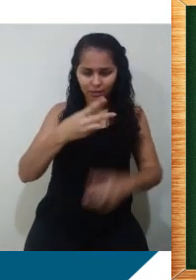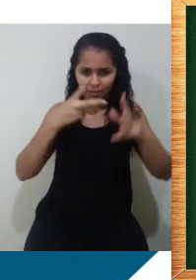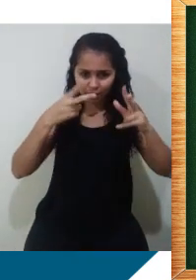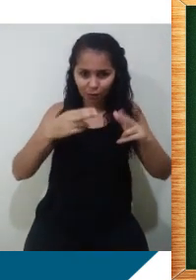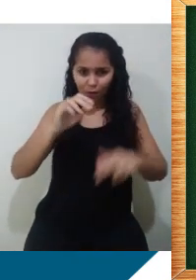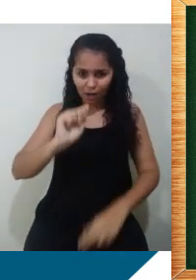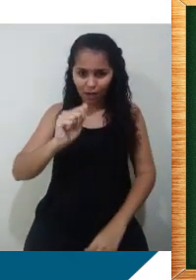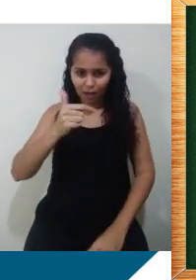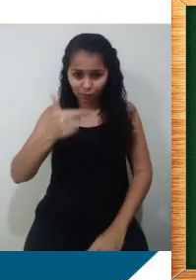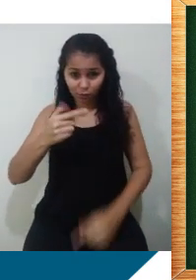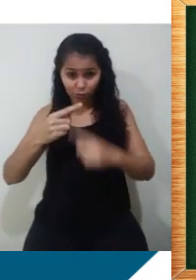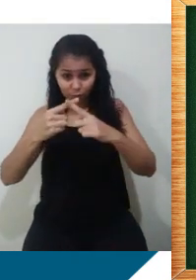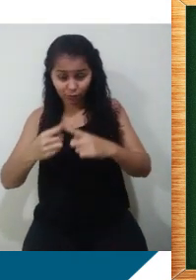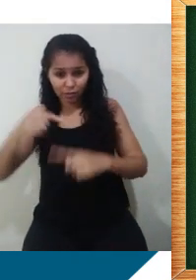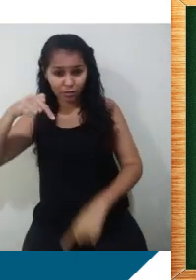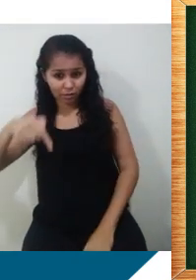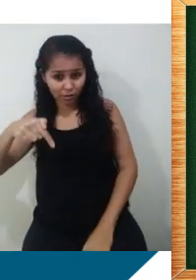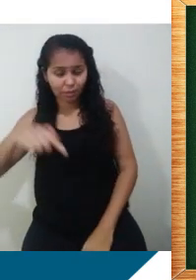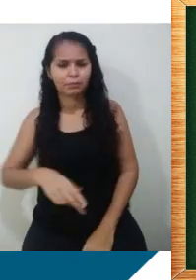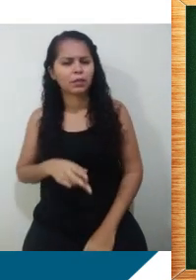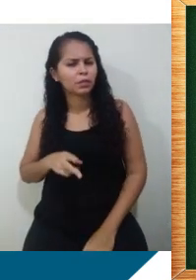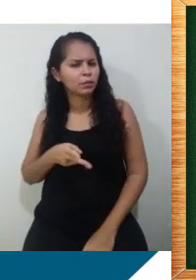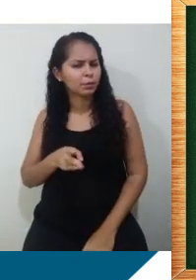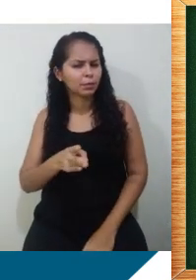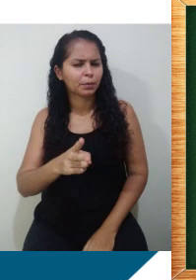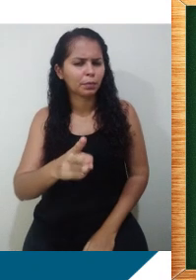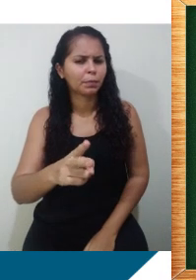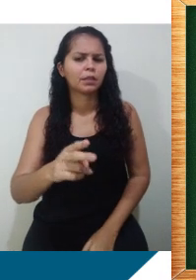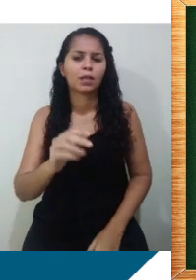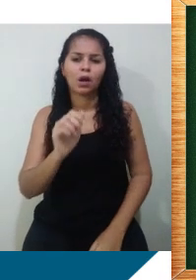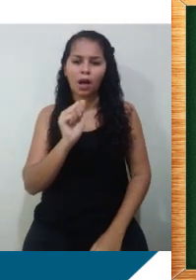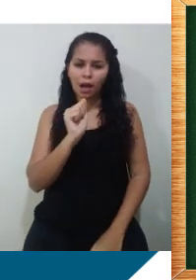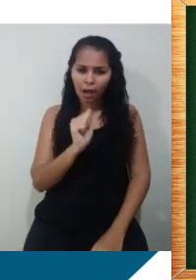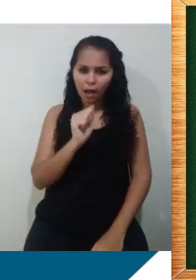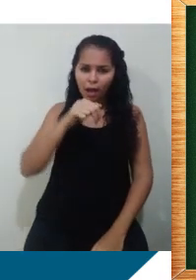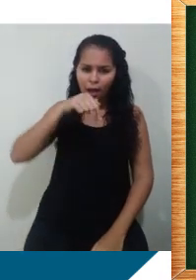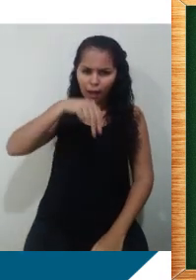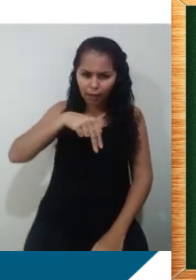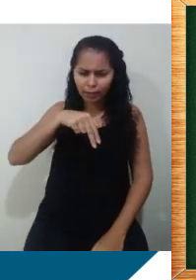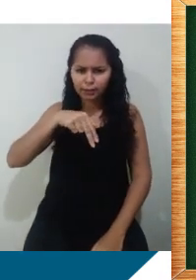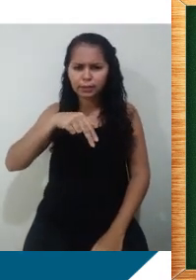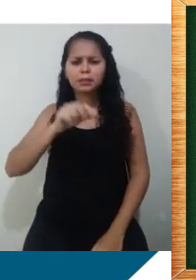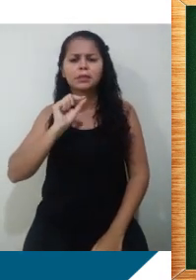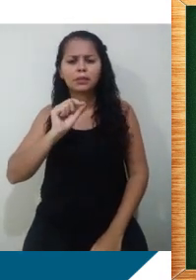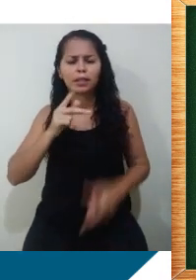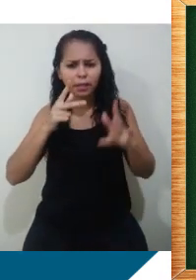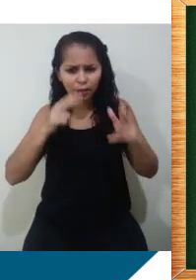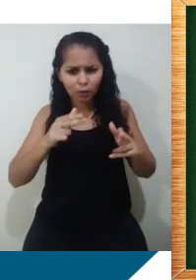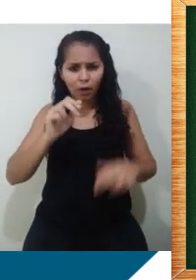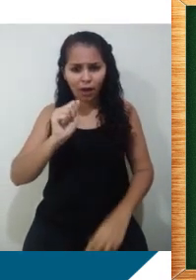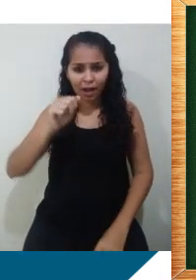Q. E assim, para um termo geral, teremos que AN será igual a AN menos 1, que é o